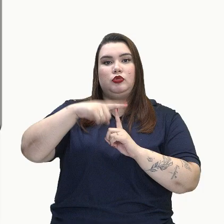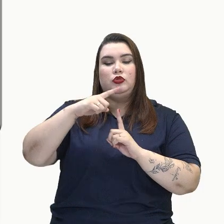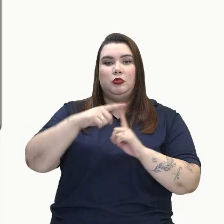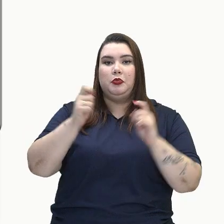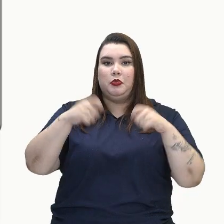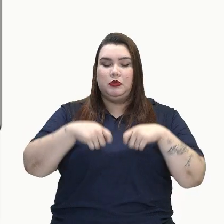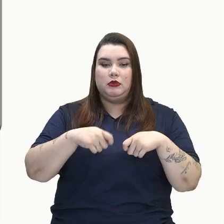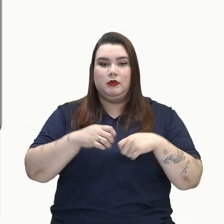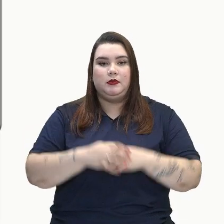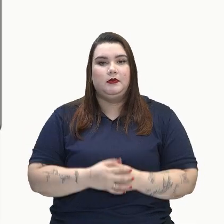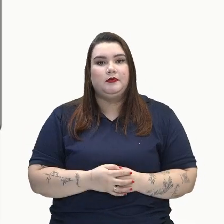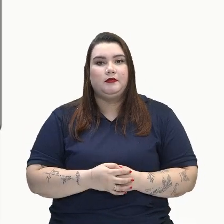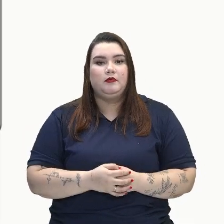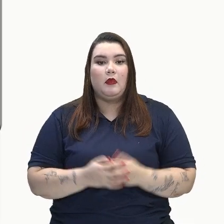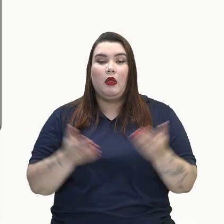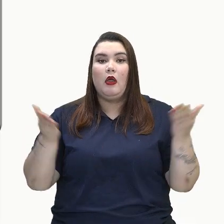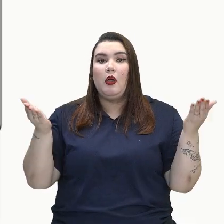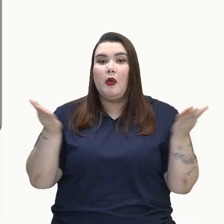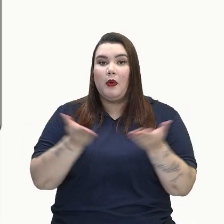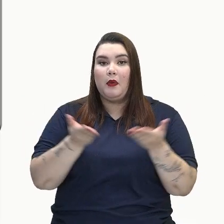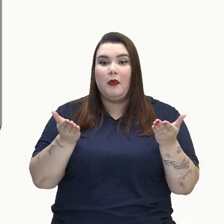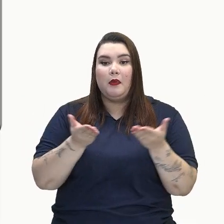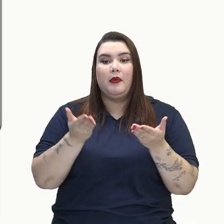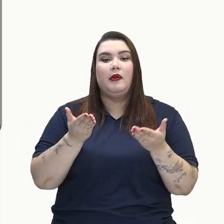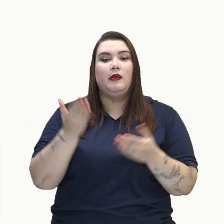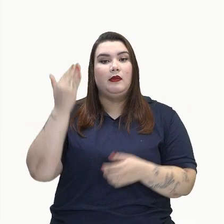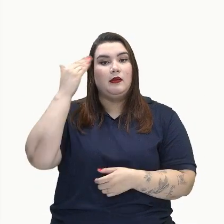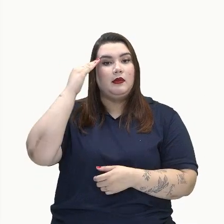manifestado. Agora vamos entender